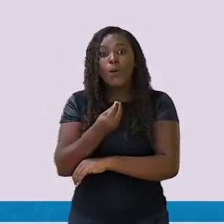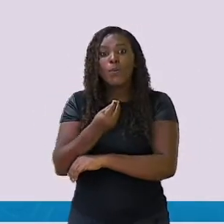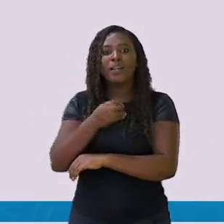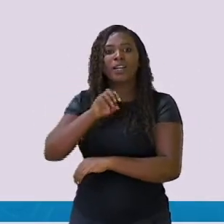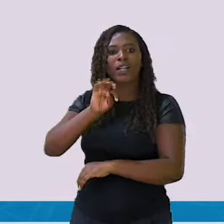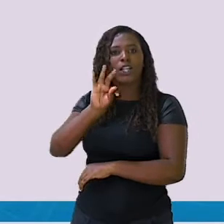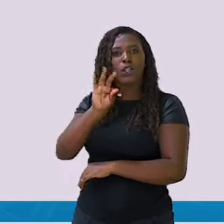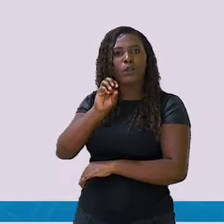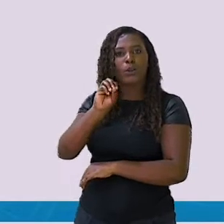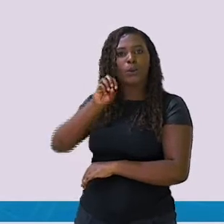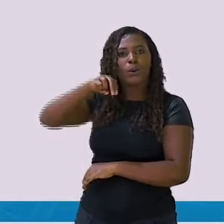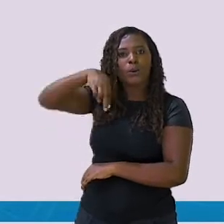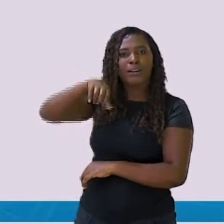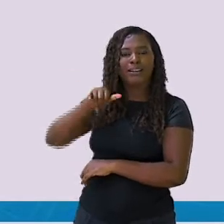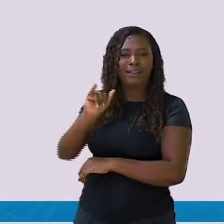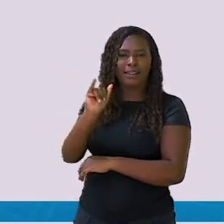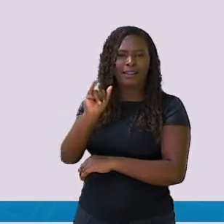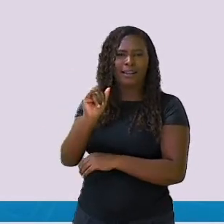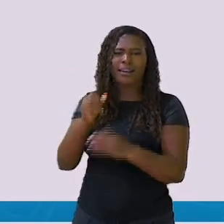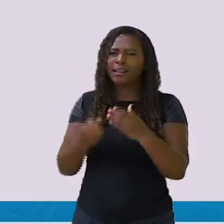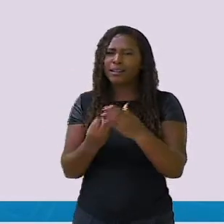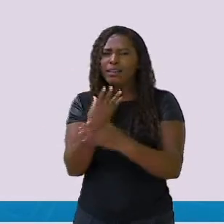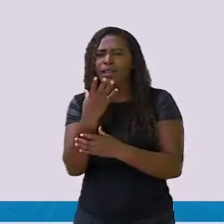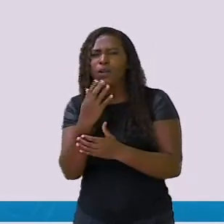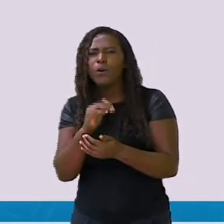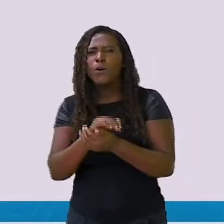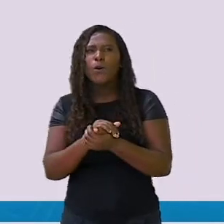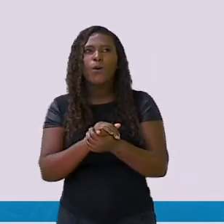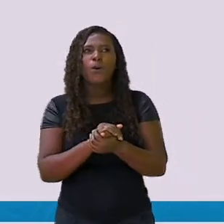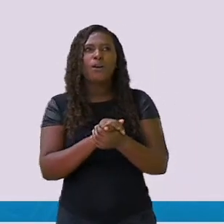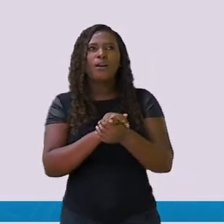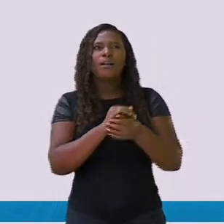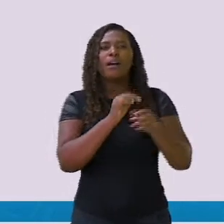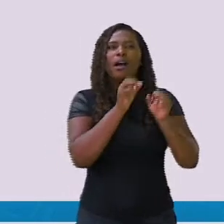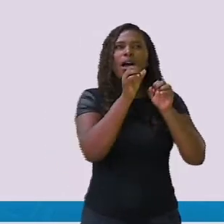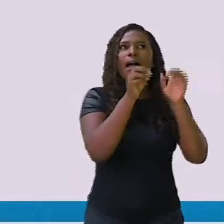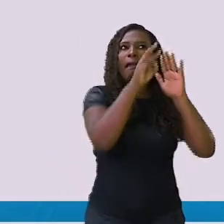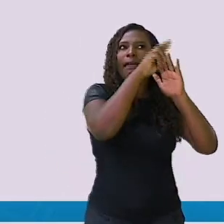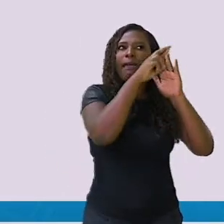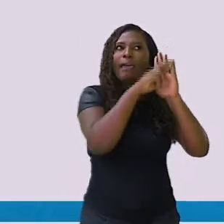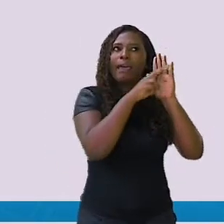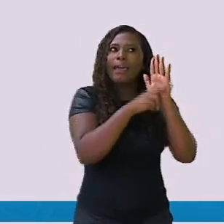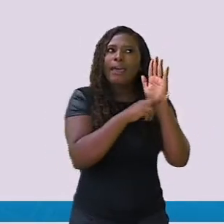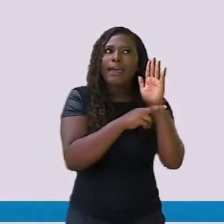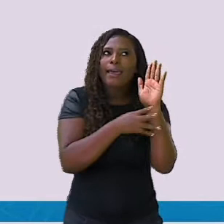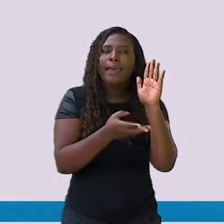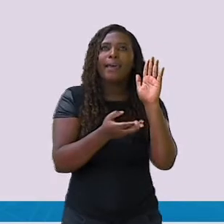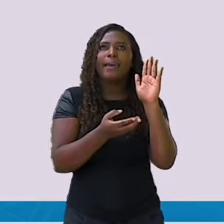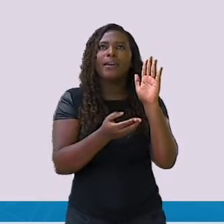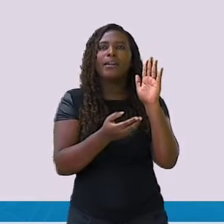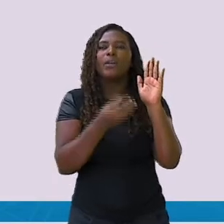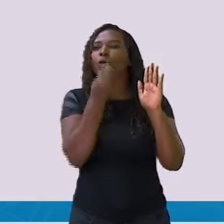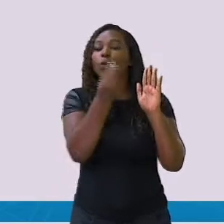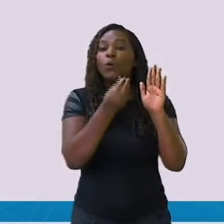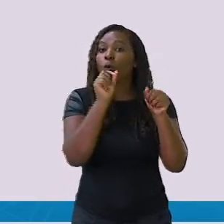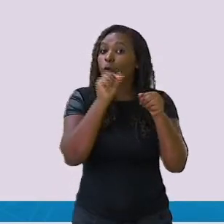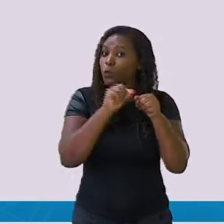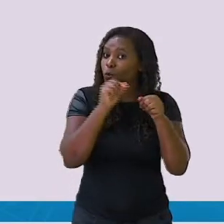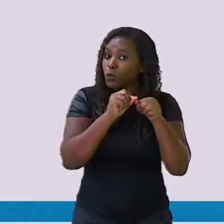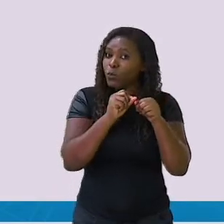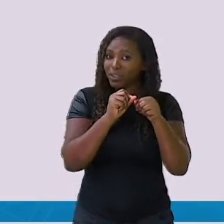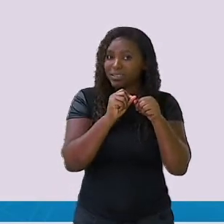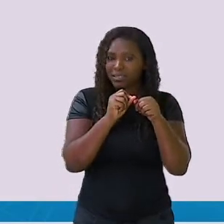dessa forma, precisa ser assim, precisa conter isso, isso e isso. E esse mapa mental foi evoluindo, né? As